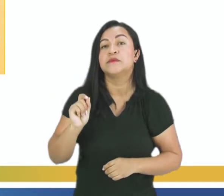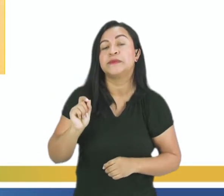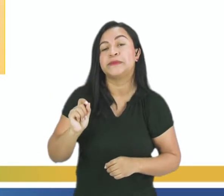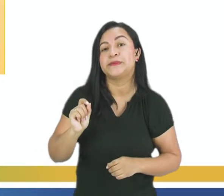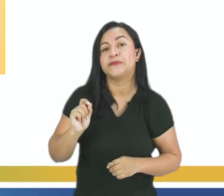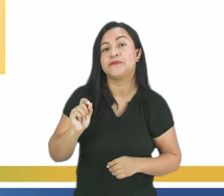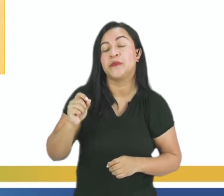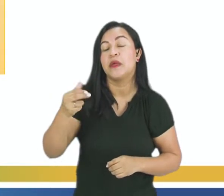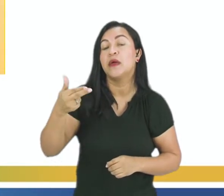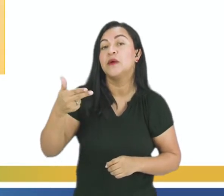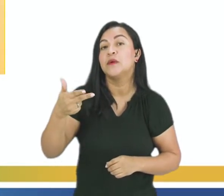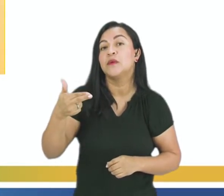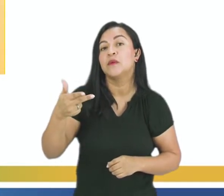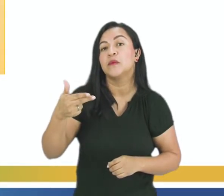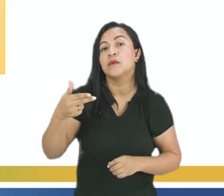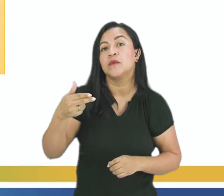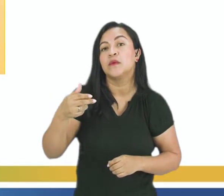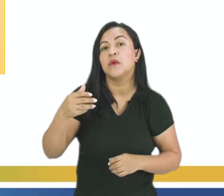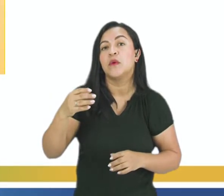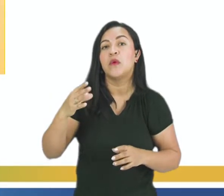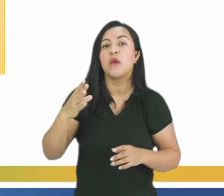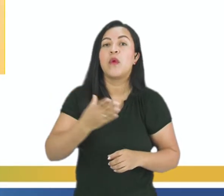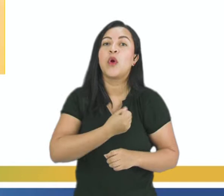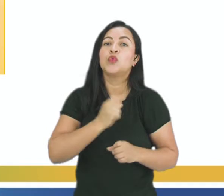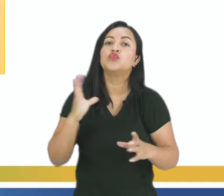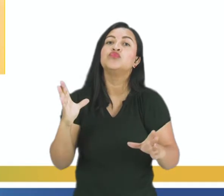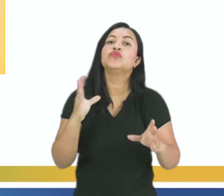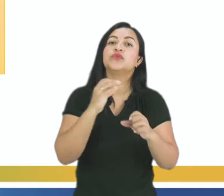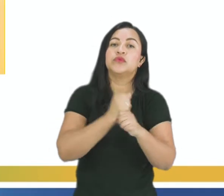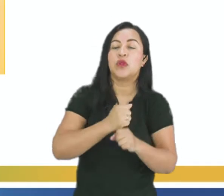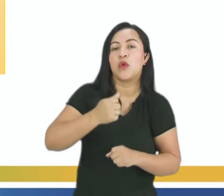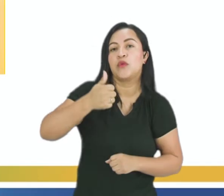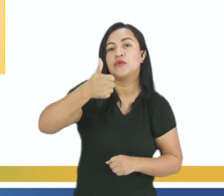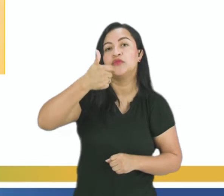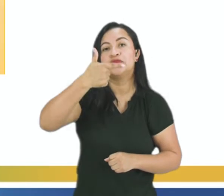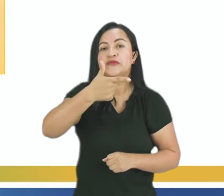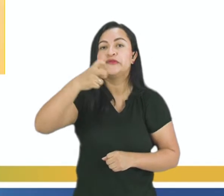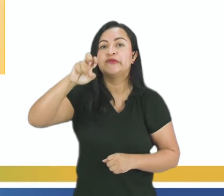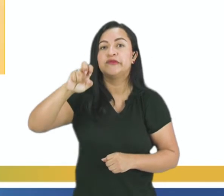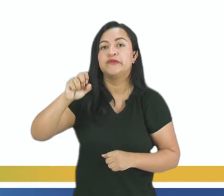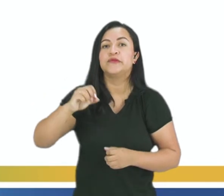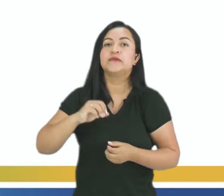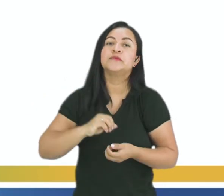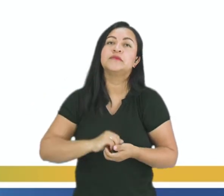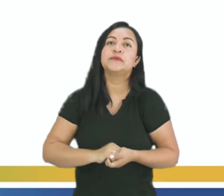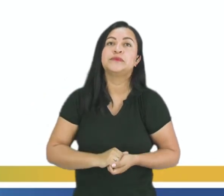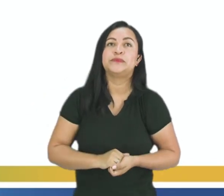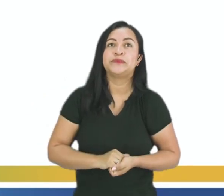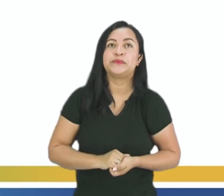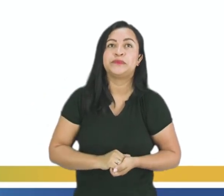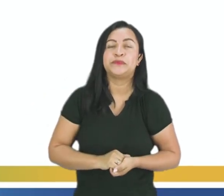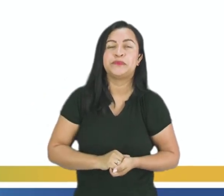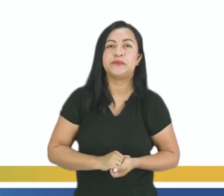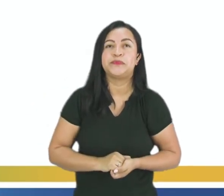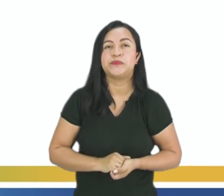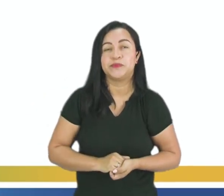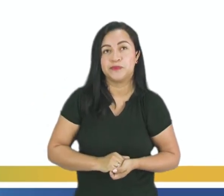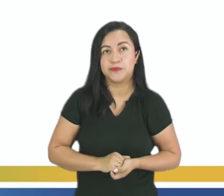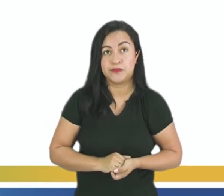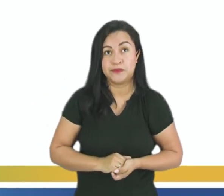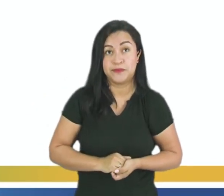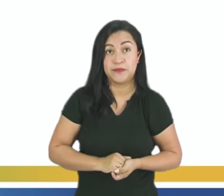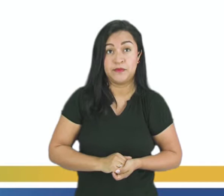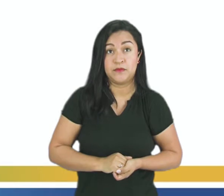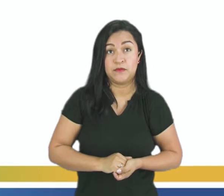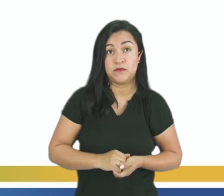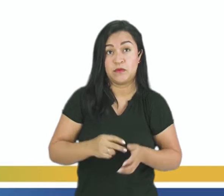vai ser igual a quantidade aí de moedas de 25 centavos. Muito bem. Então, as